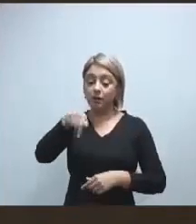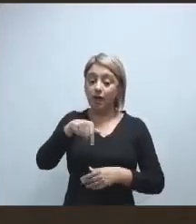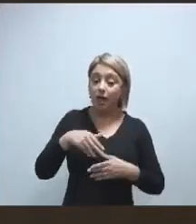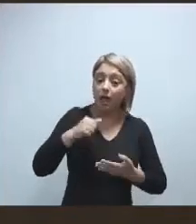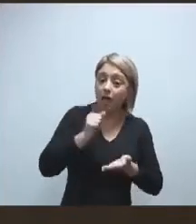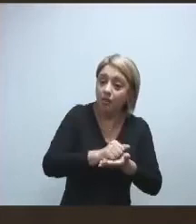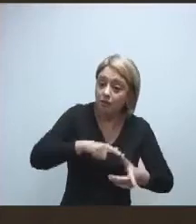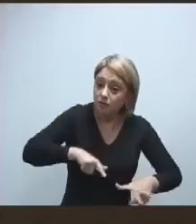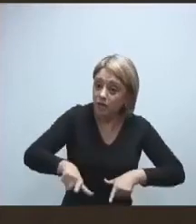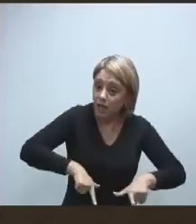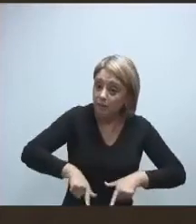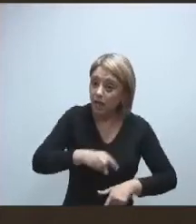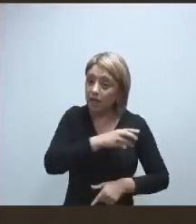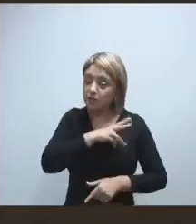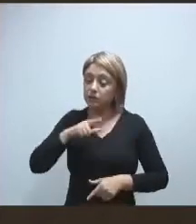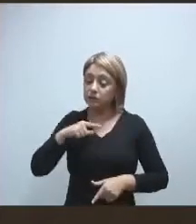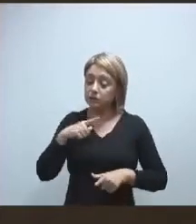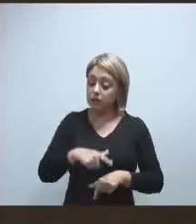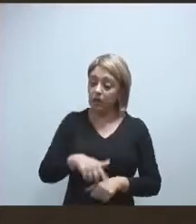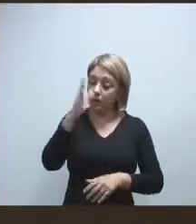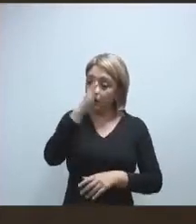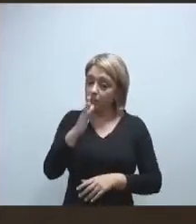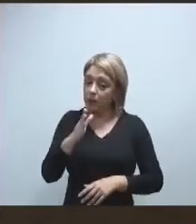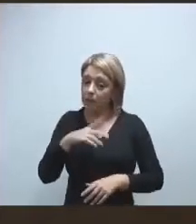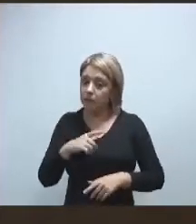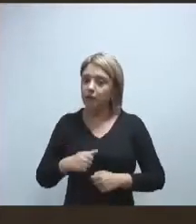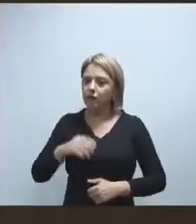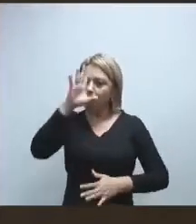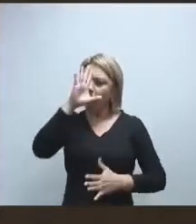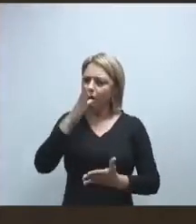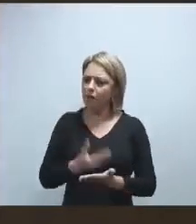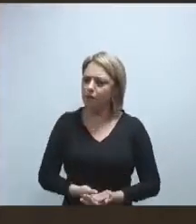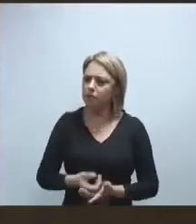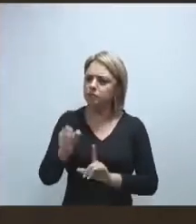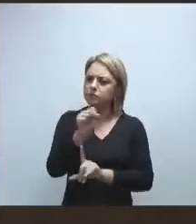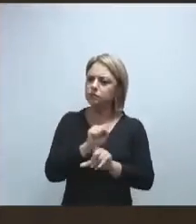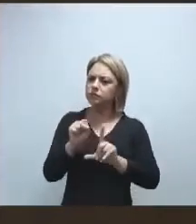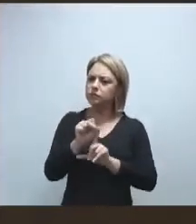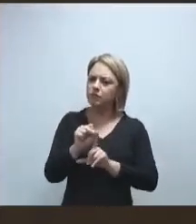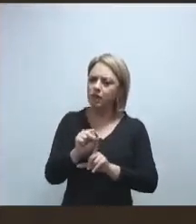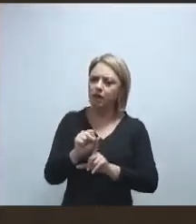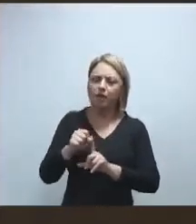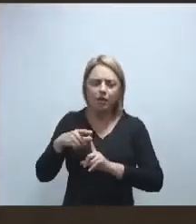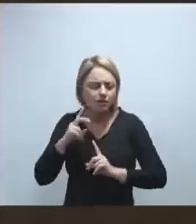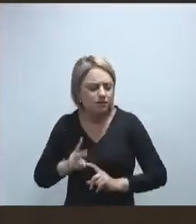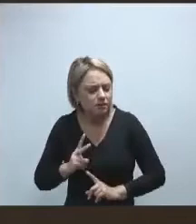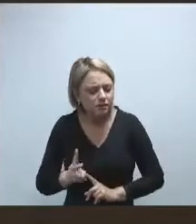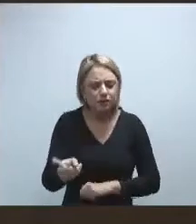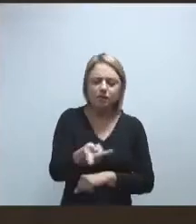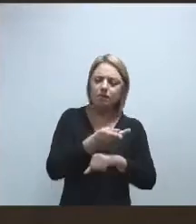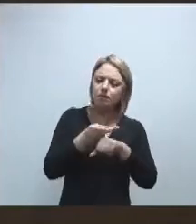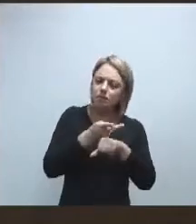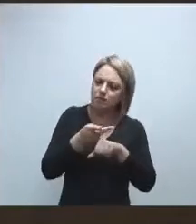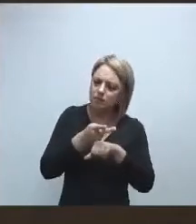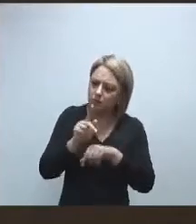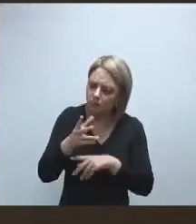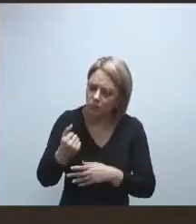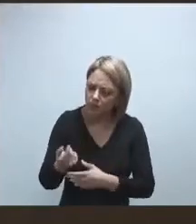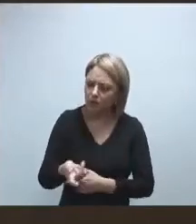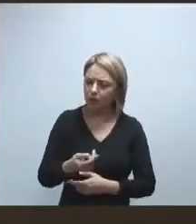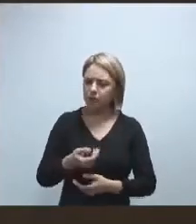atuação do ministério público ele adquiriu esse reconhecimento social que nós tanto buscávamos àquela época